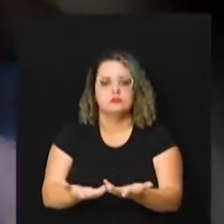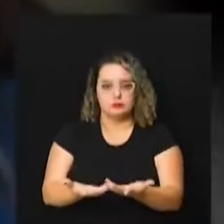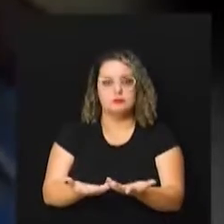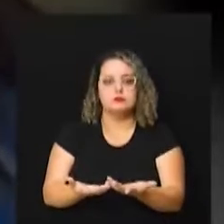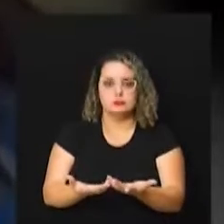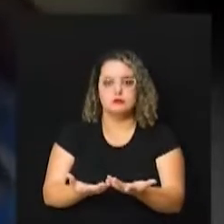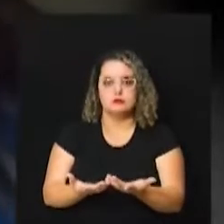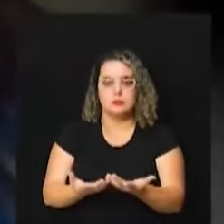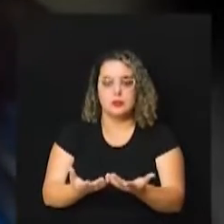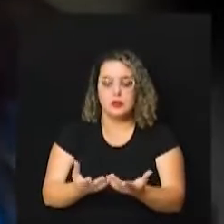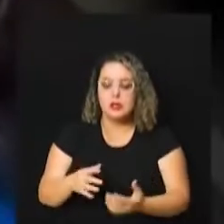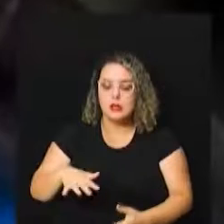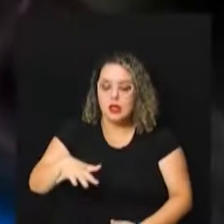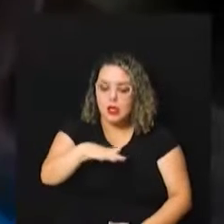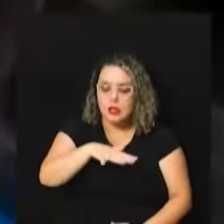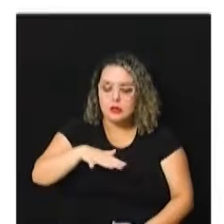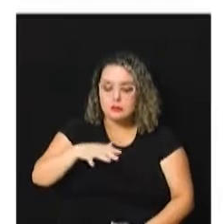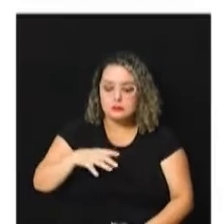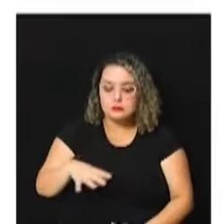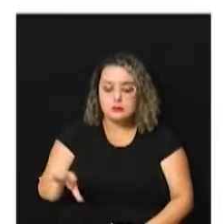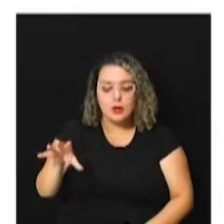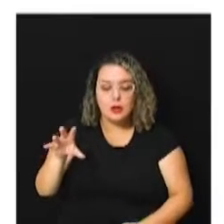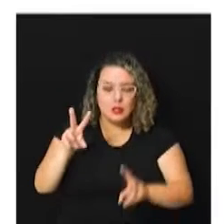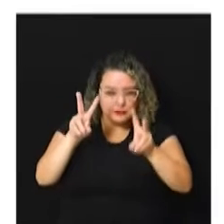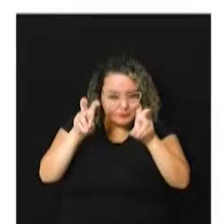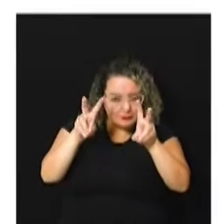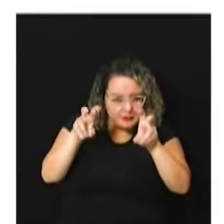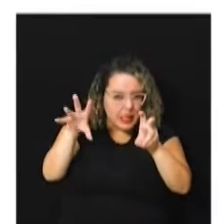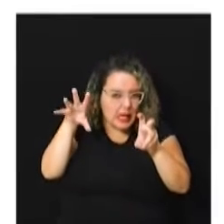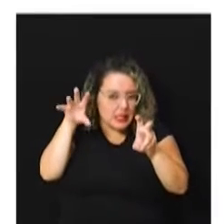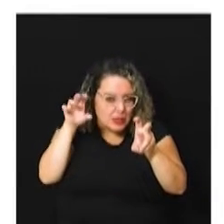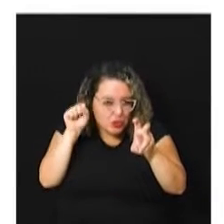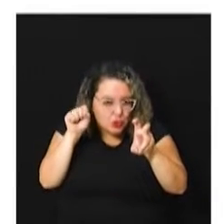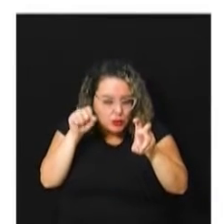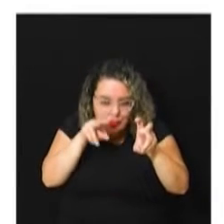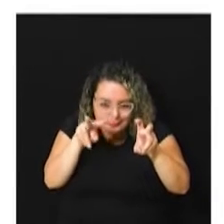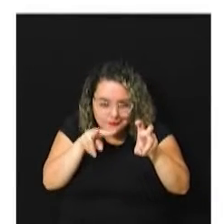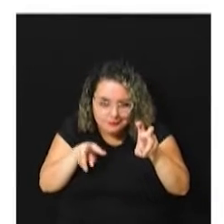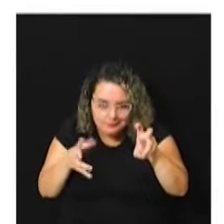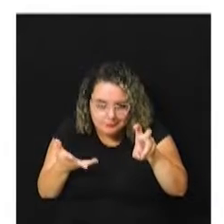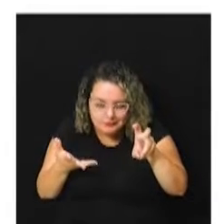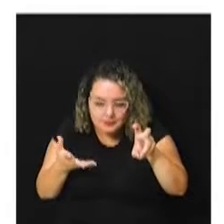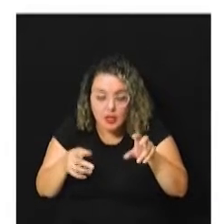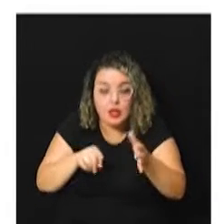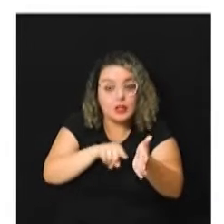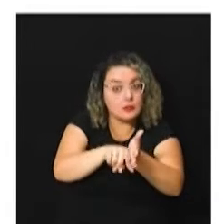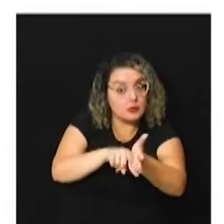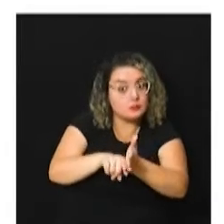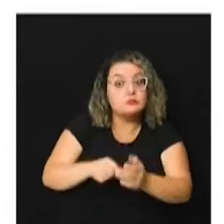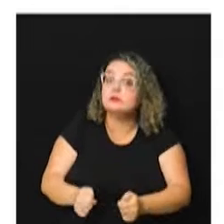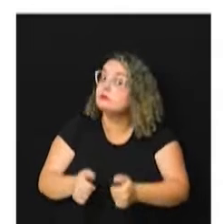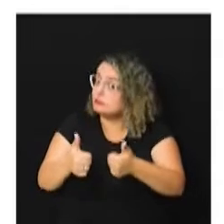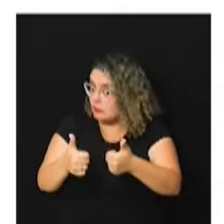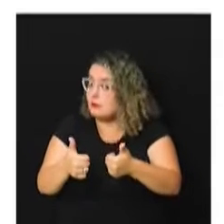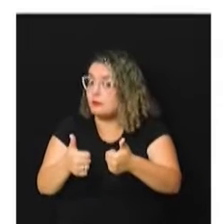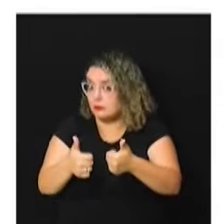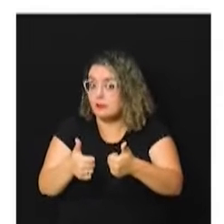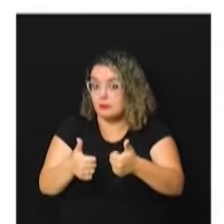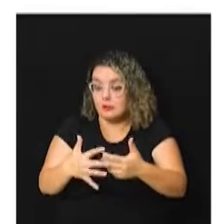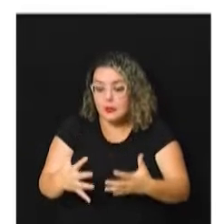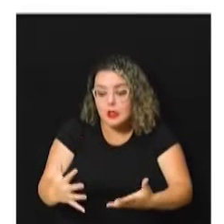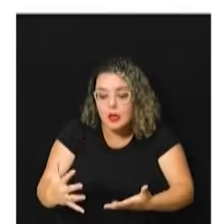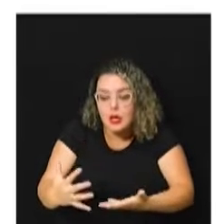Falar. É um atendimento totalmente gratuito, é um espaço virtual que qualquer um pode acessar, de um celular, de um computador.